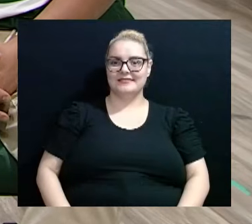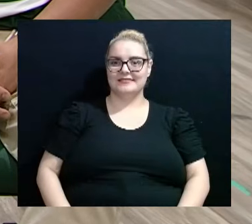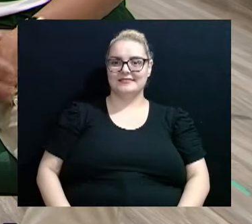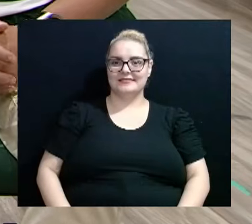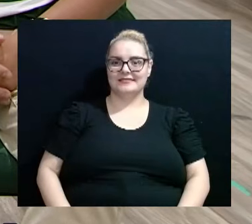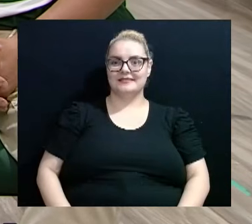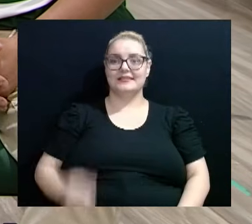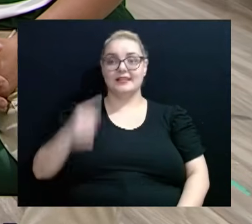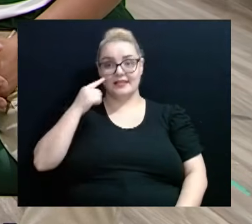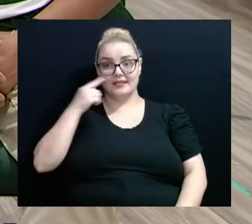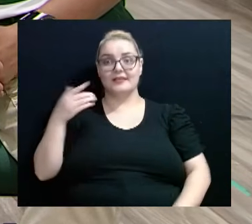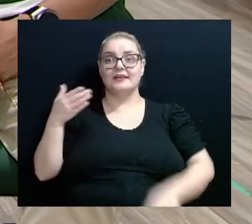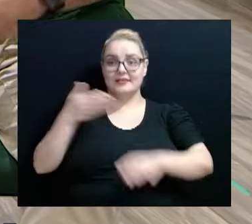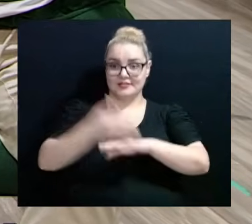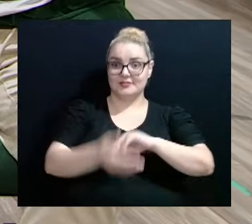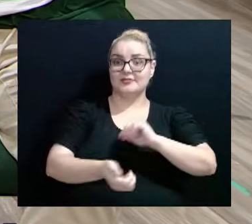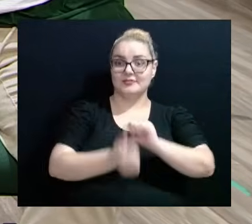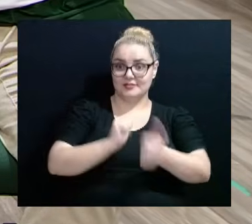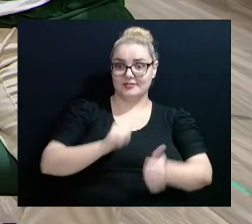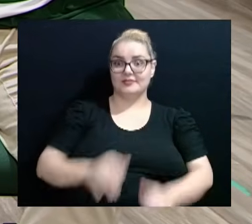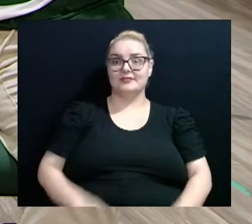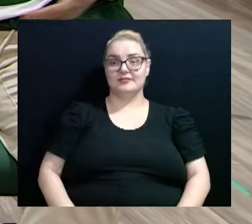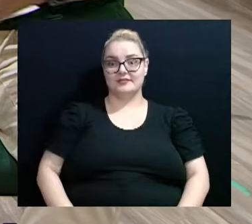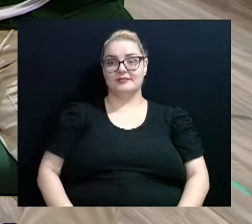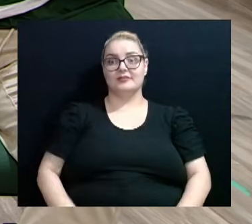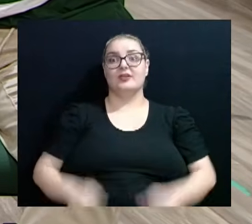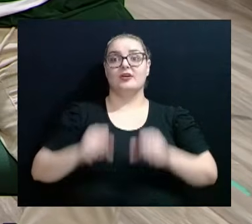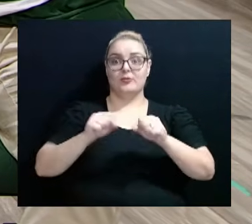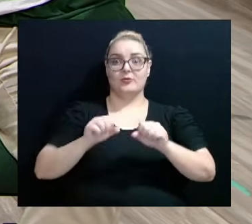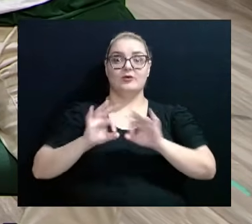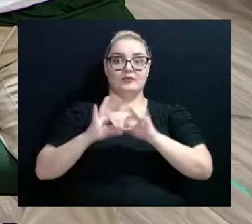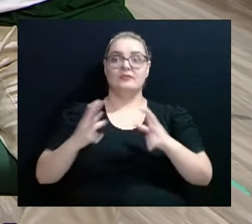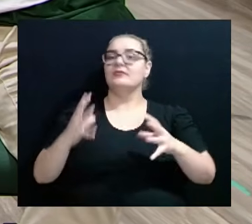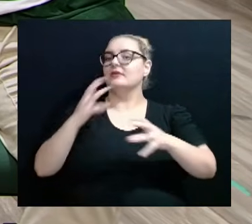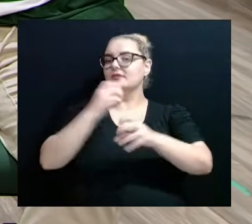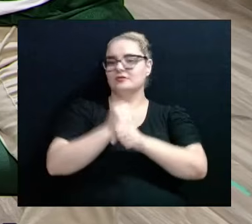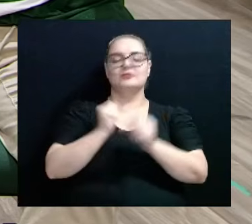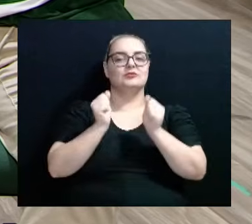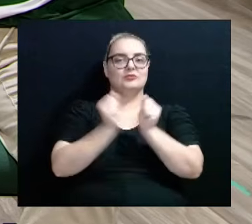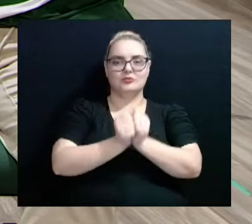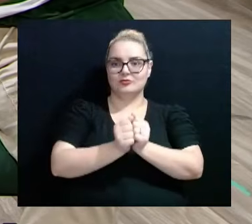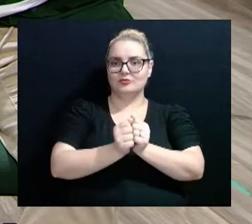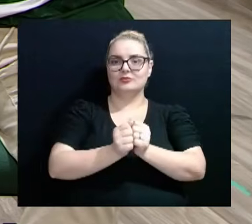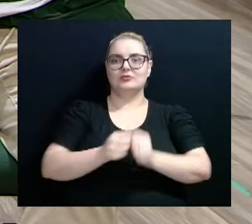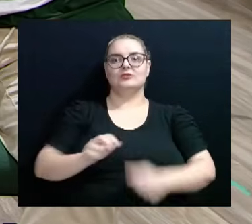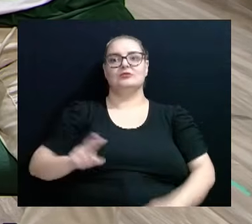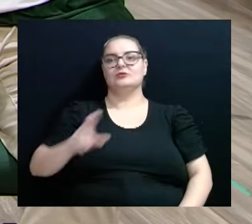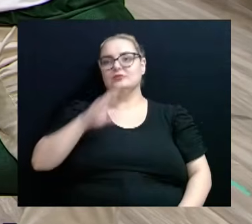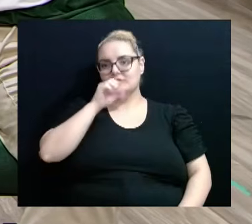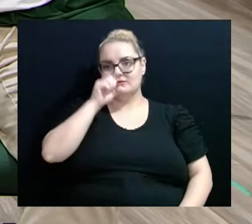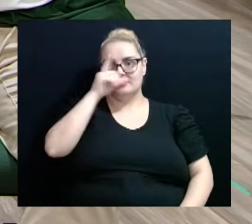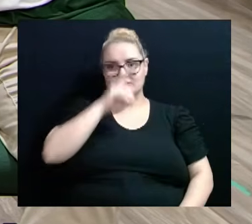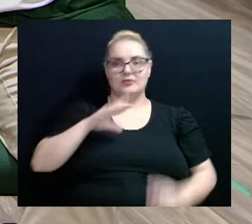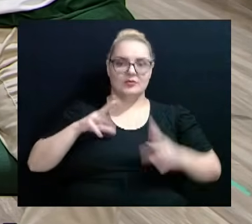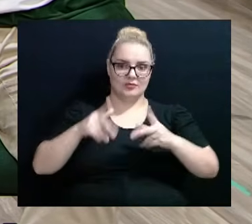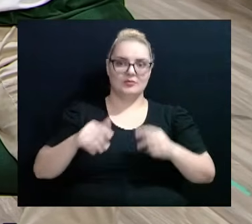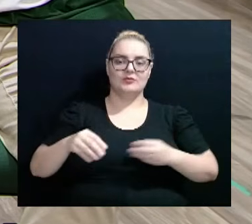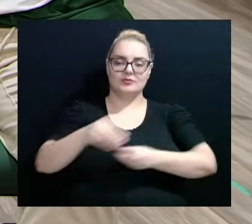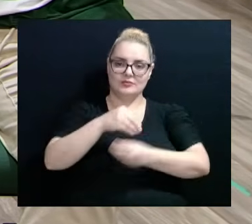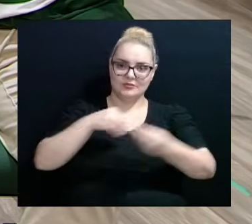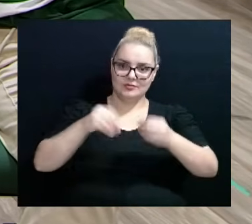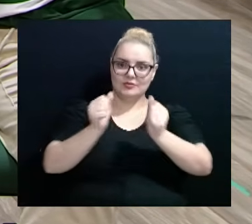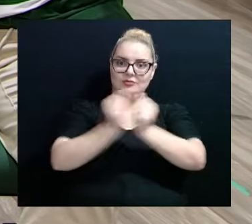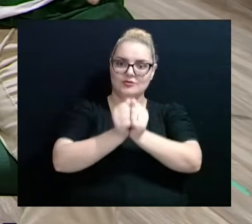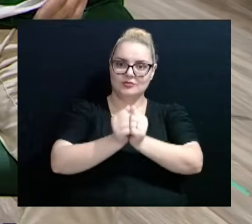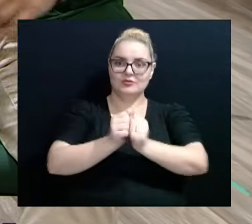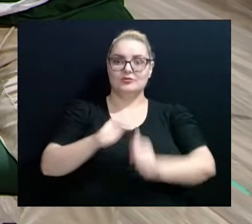gente. É isso mesmo. A ideia de entrar no esporte foi que a gente pudesse ter a família toda junta, né? Usar ali o sábado e domingo para